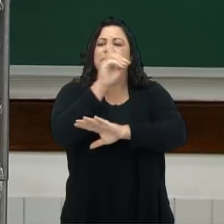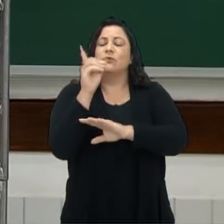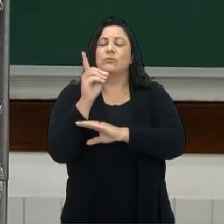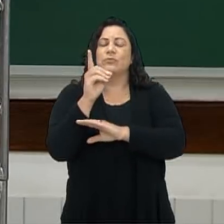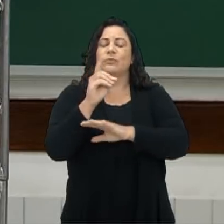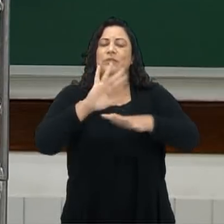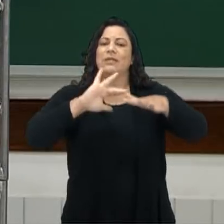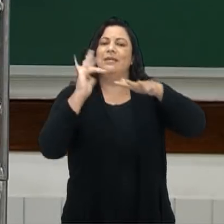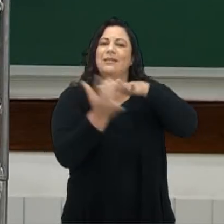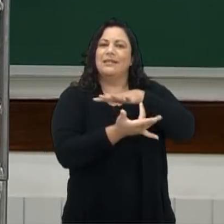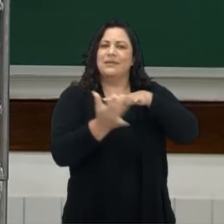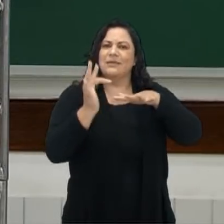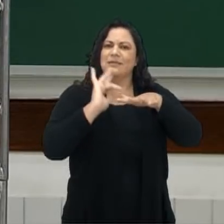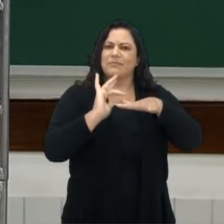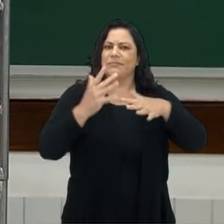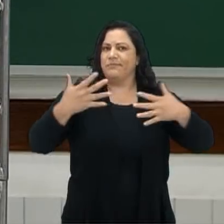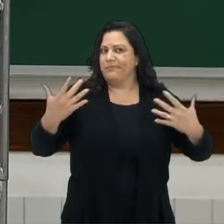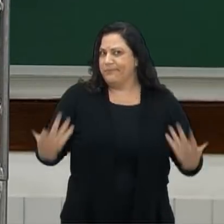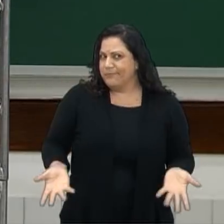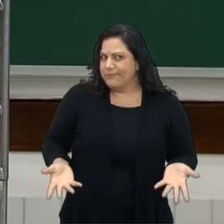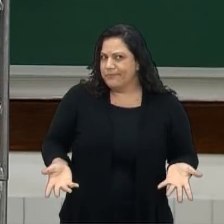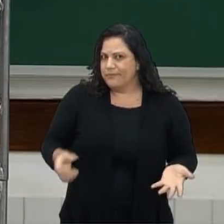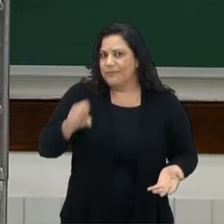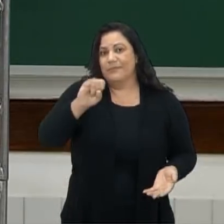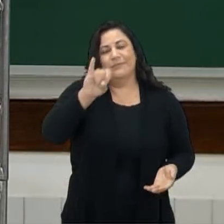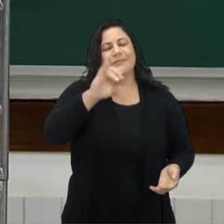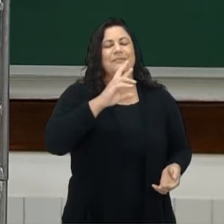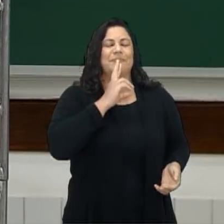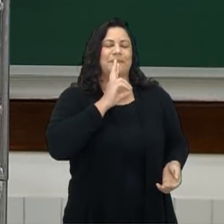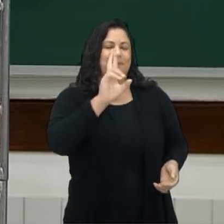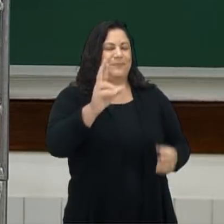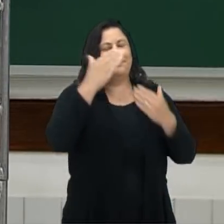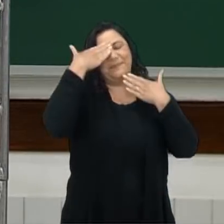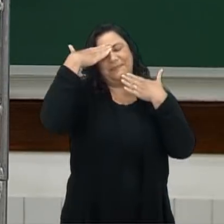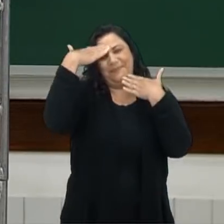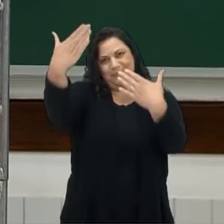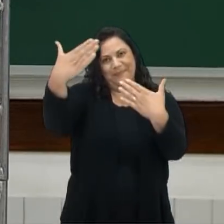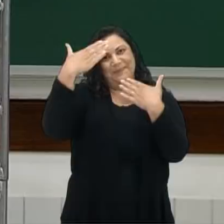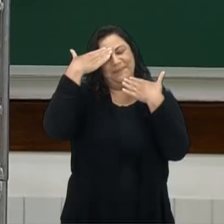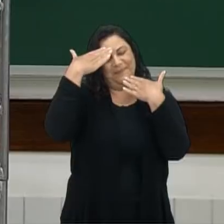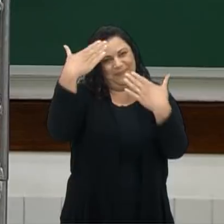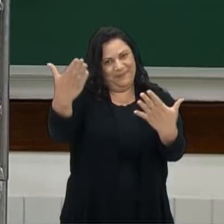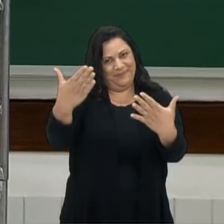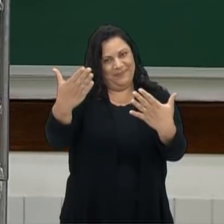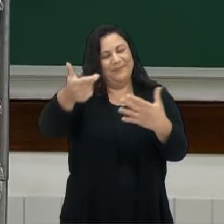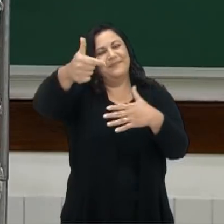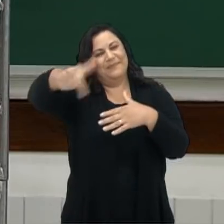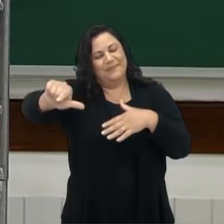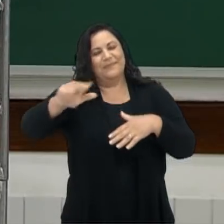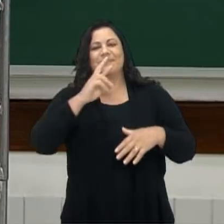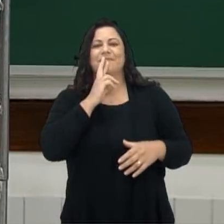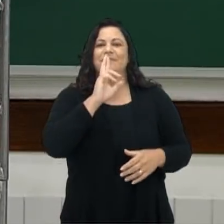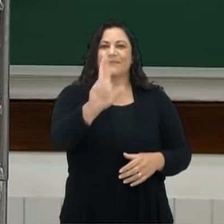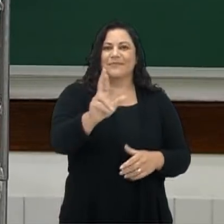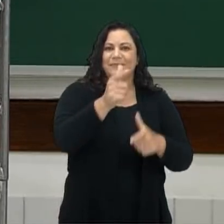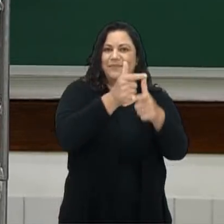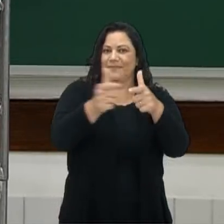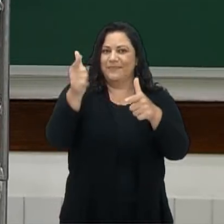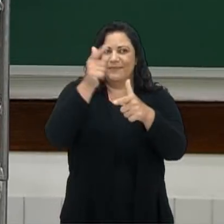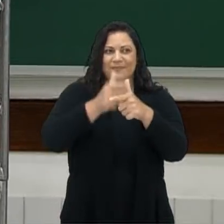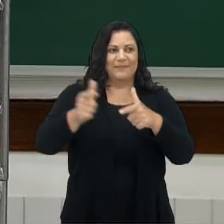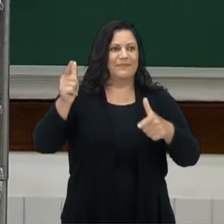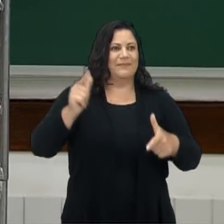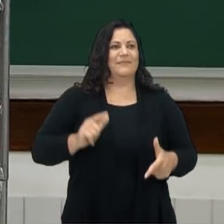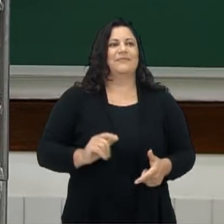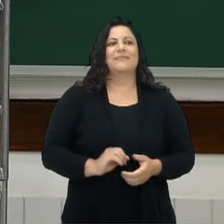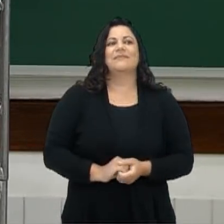rede social, certo? Se você respondeu, muito obrigada. Se você não respondeu, a próxima você responde, não tem problema nenhum. As